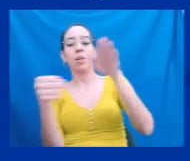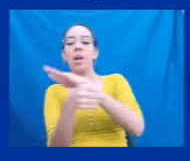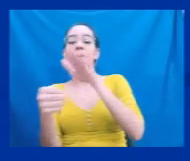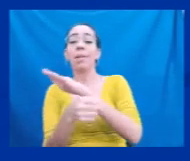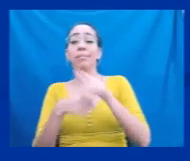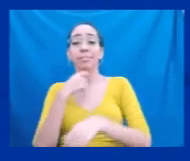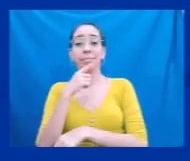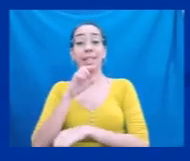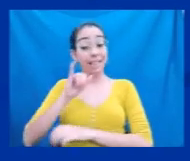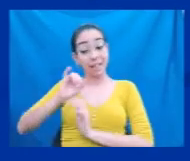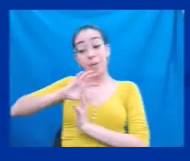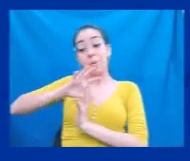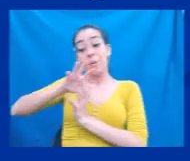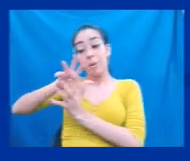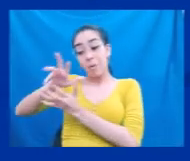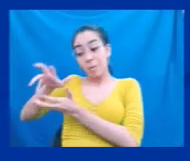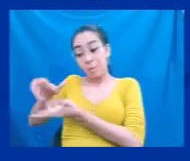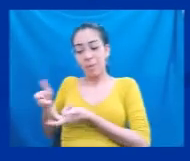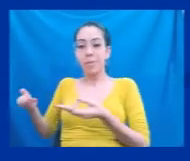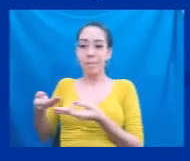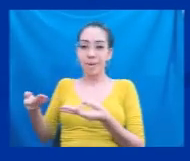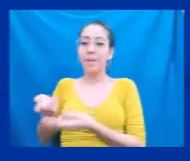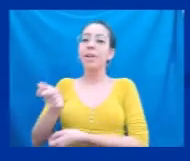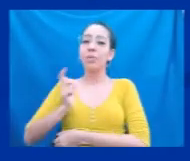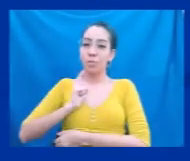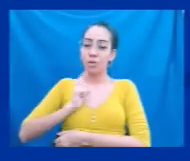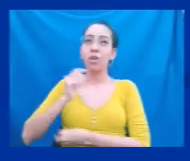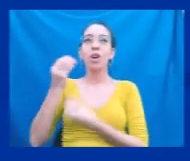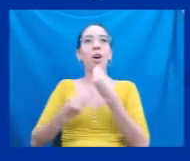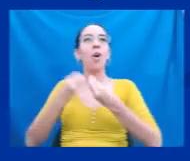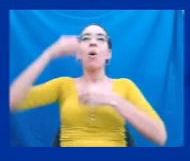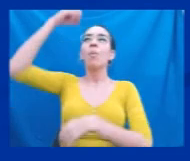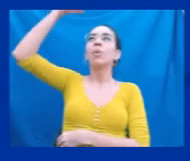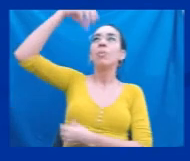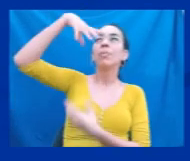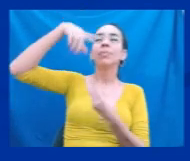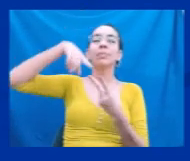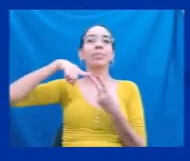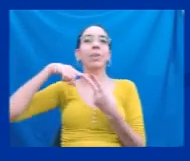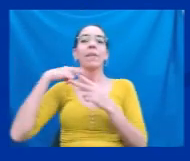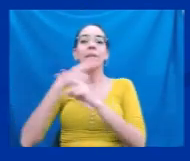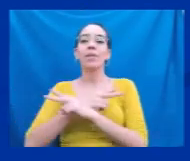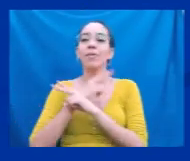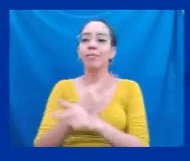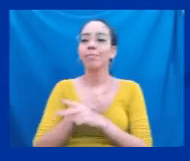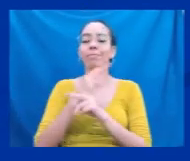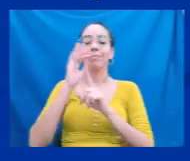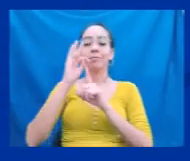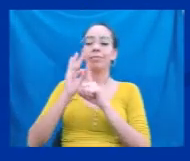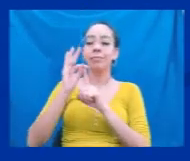ter condições, né, muito adequadas de iluminação, ventilação, controle de temperatura,